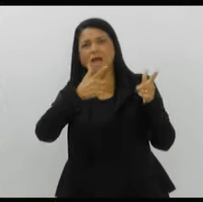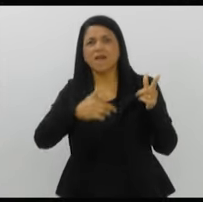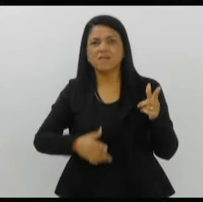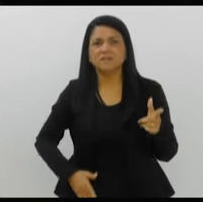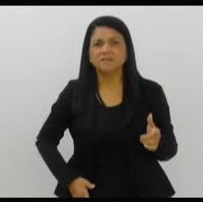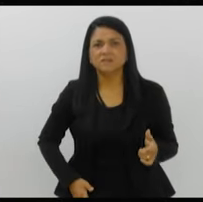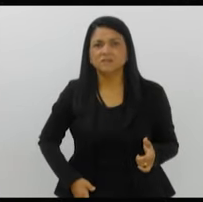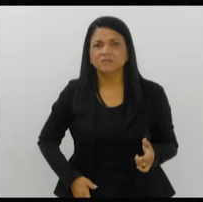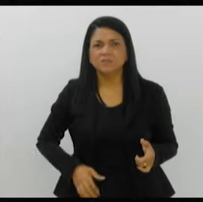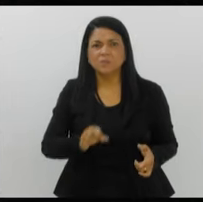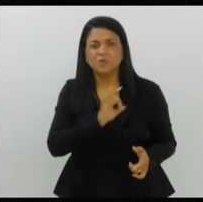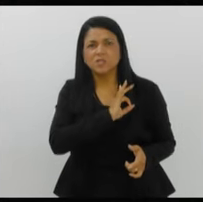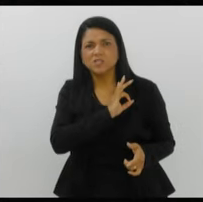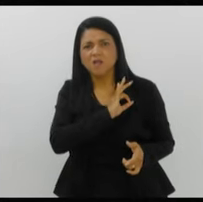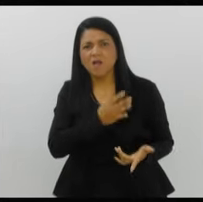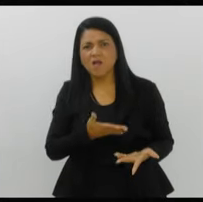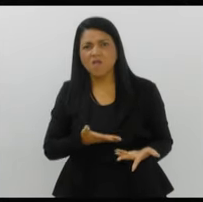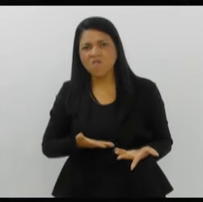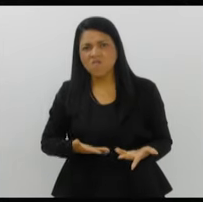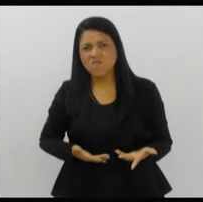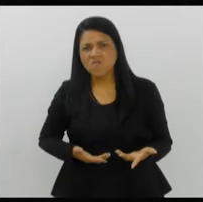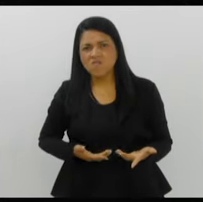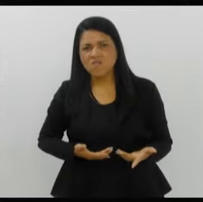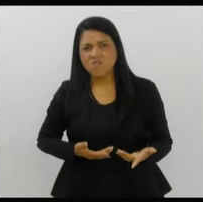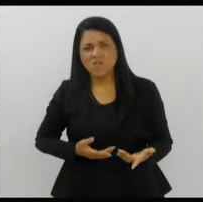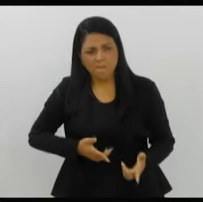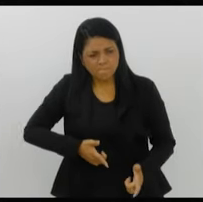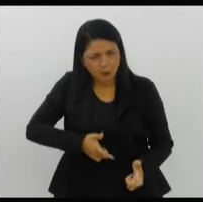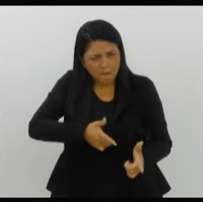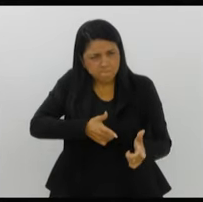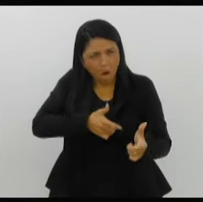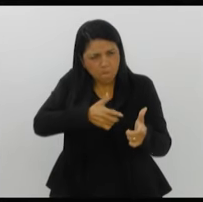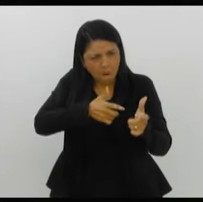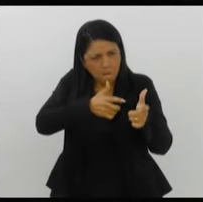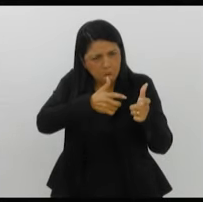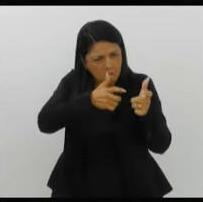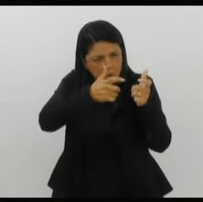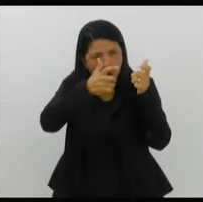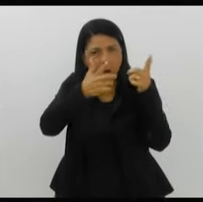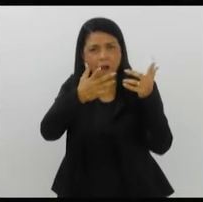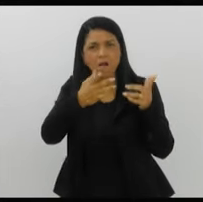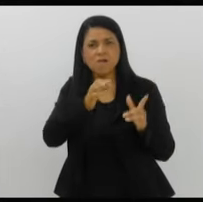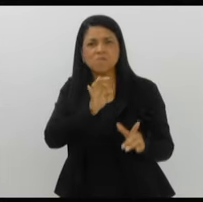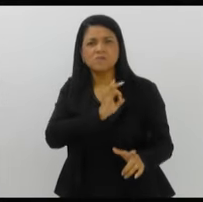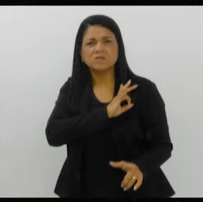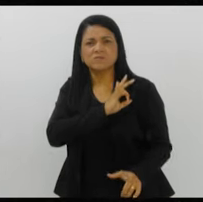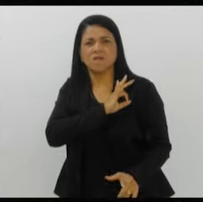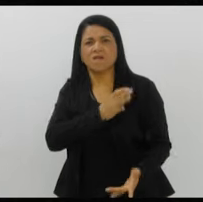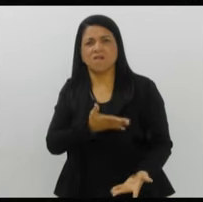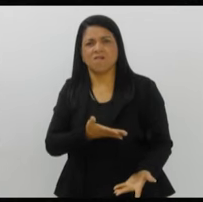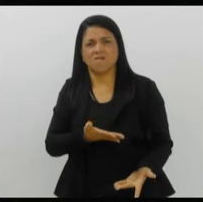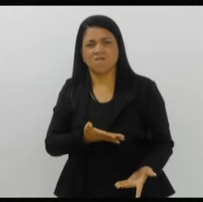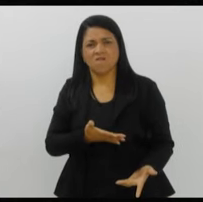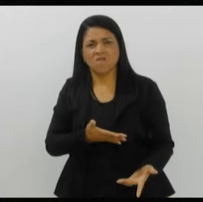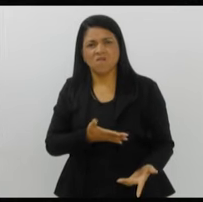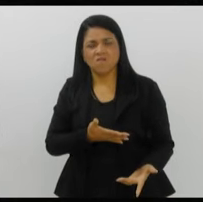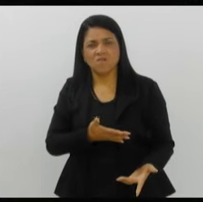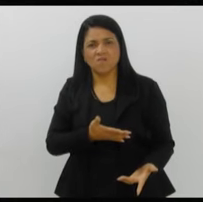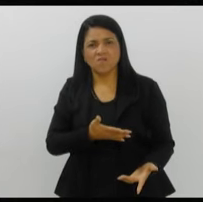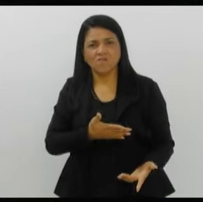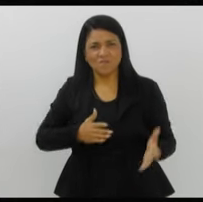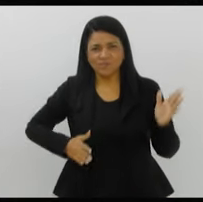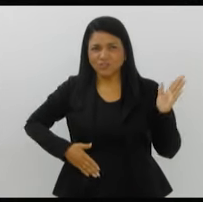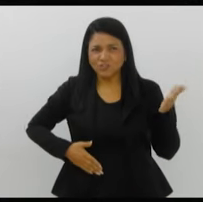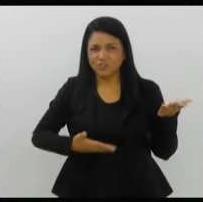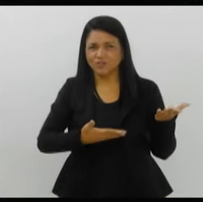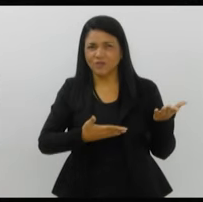largou o aço no policial. Mas muito tiro, senhor presidente, muito tiro. Aí o outro, tal de Áquila,